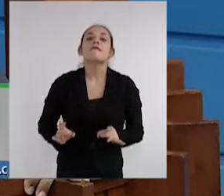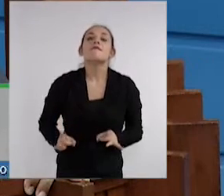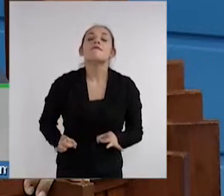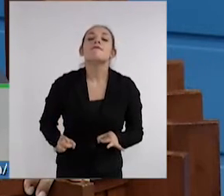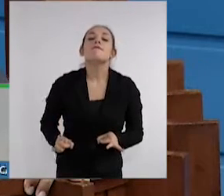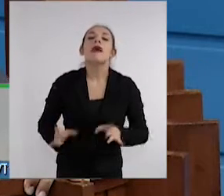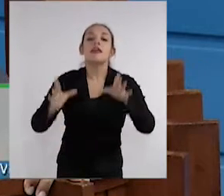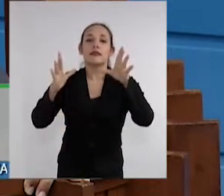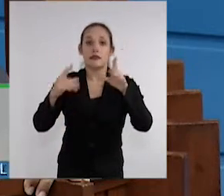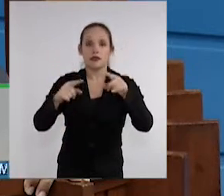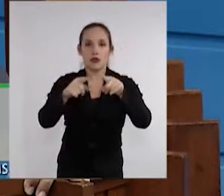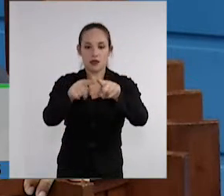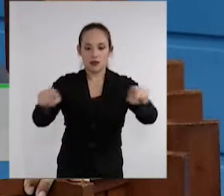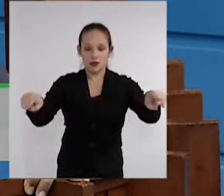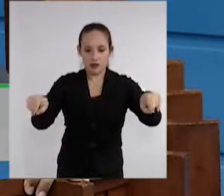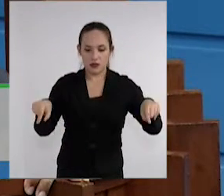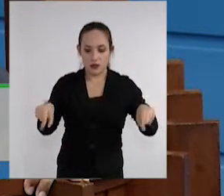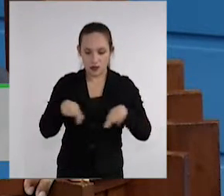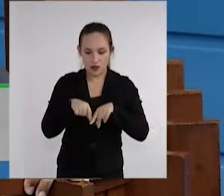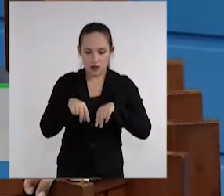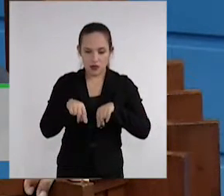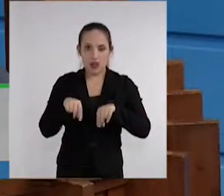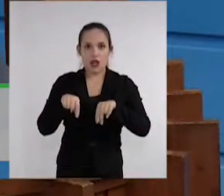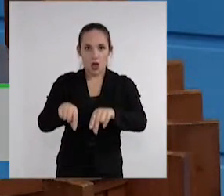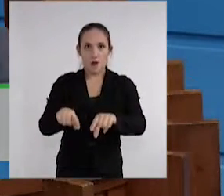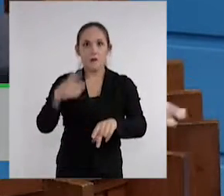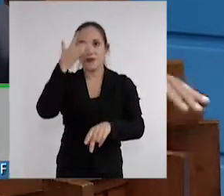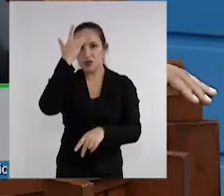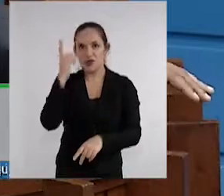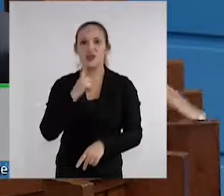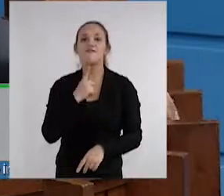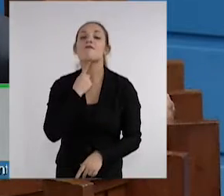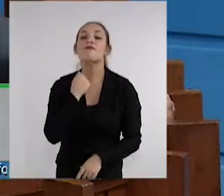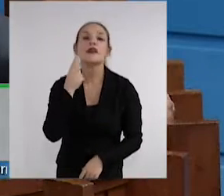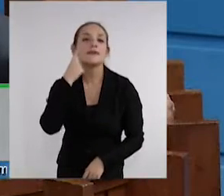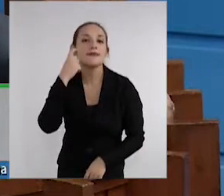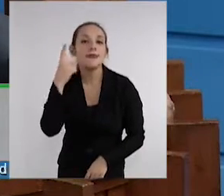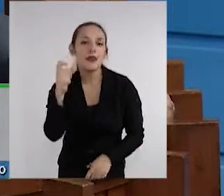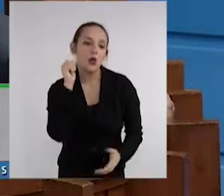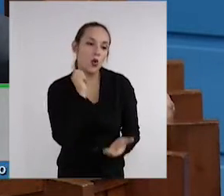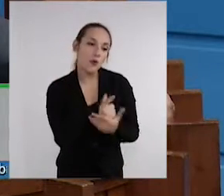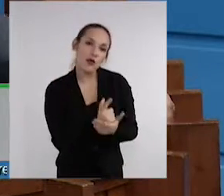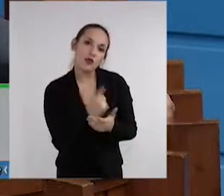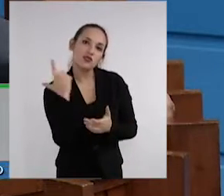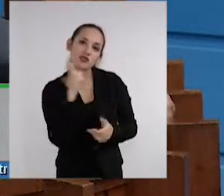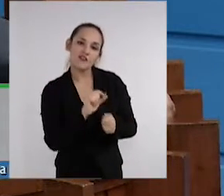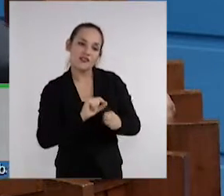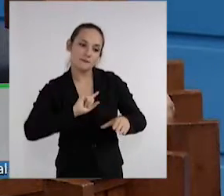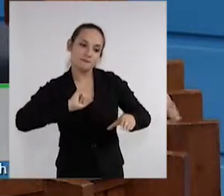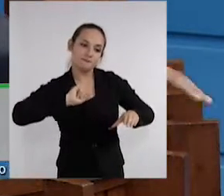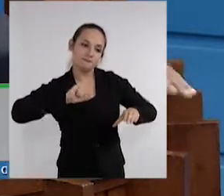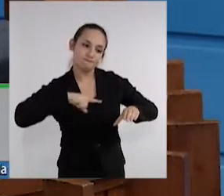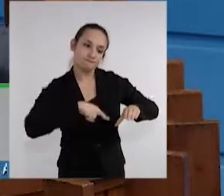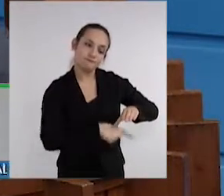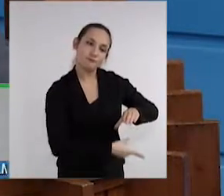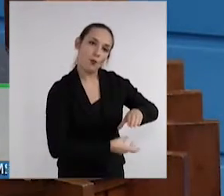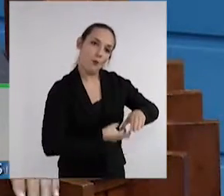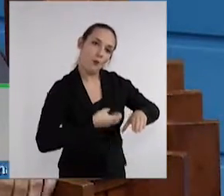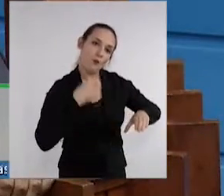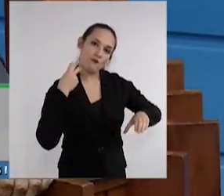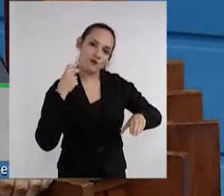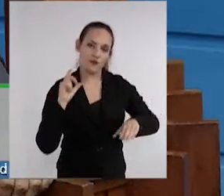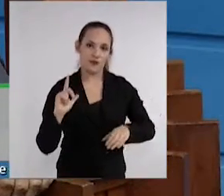para exploração desse gás. E o ano passado, em setembro do ano passado, de 2017, foi